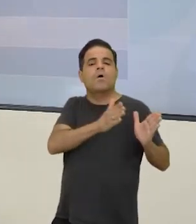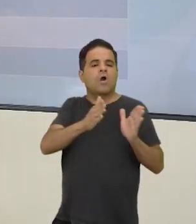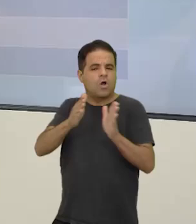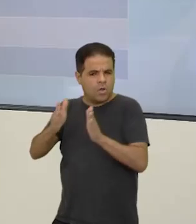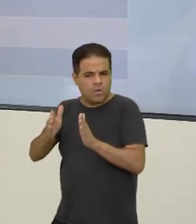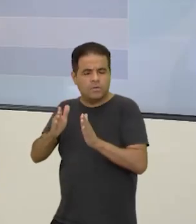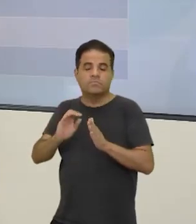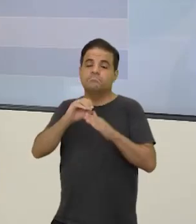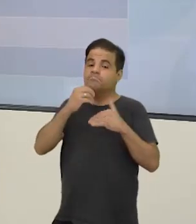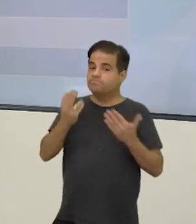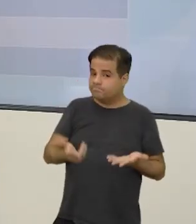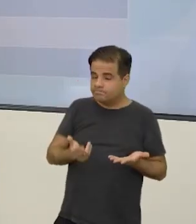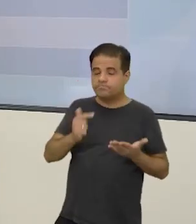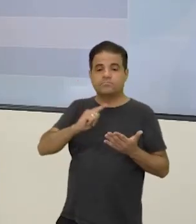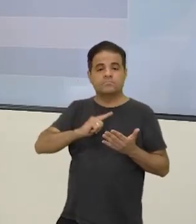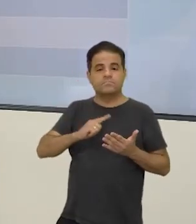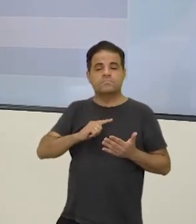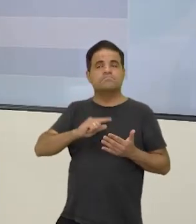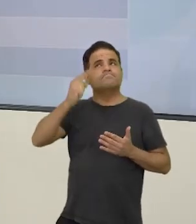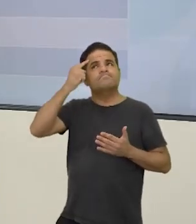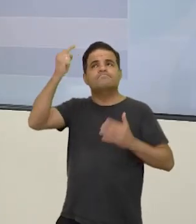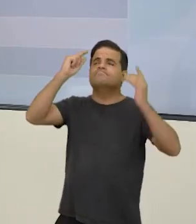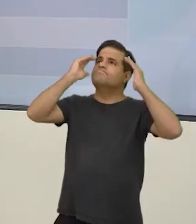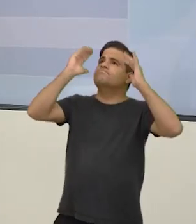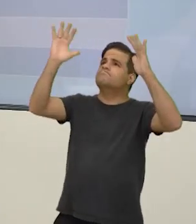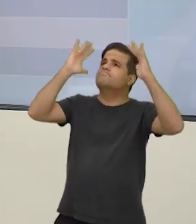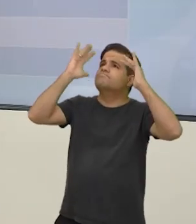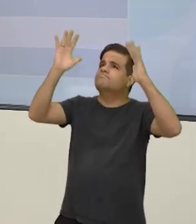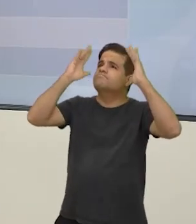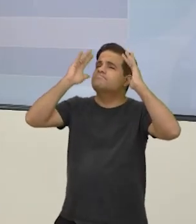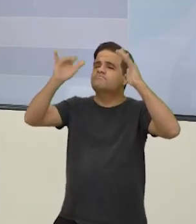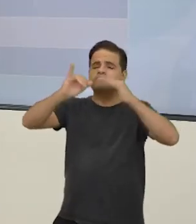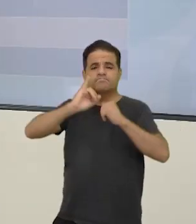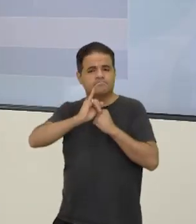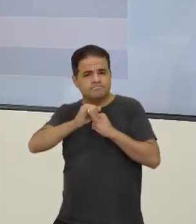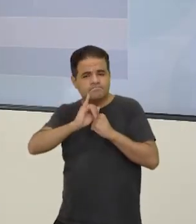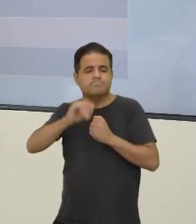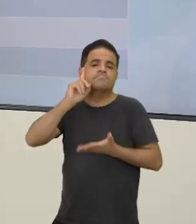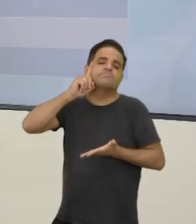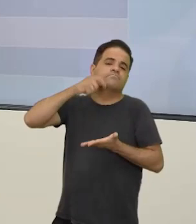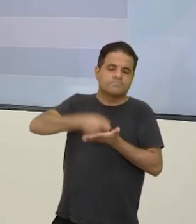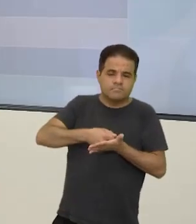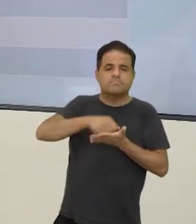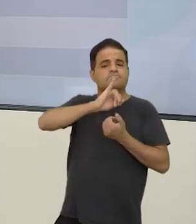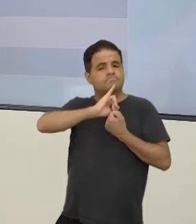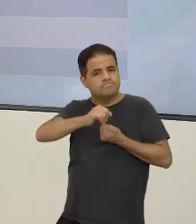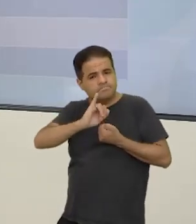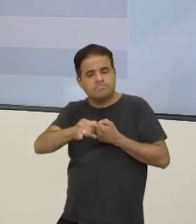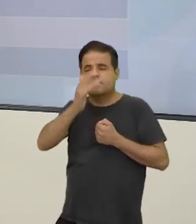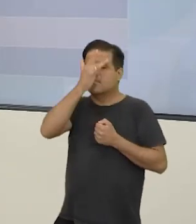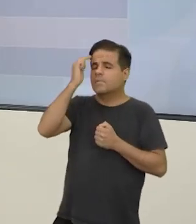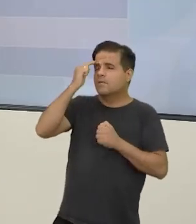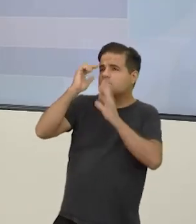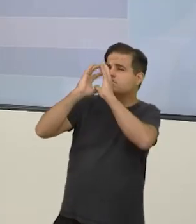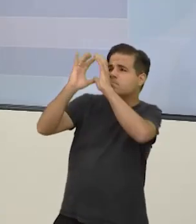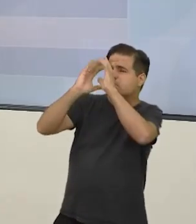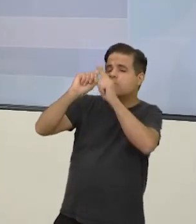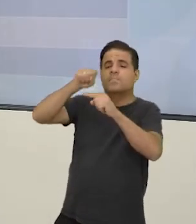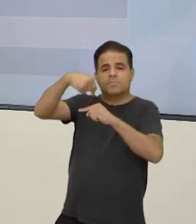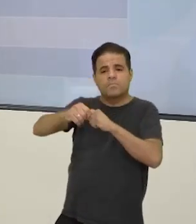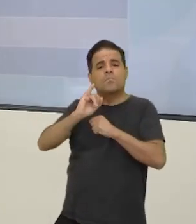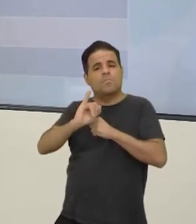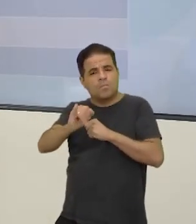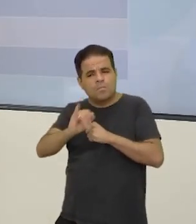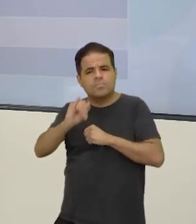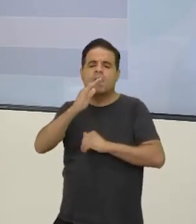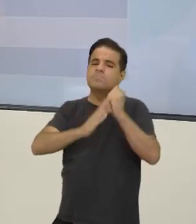aleatória, ou se tem muito pensamento, se o narrador ele decide contar o que se passa na mente do personagem para depois contar alguma